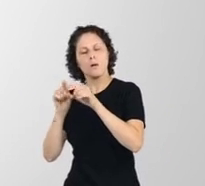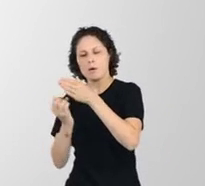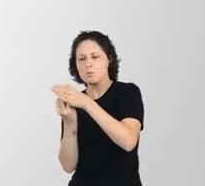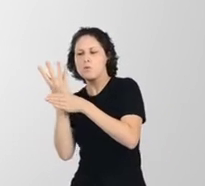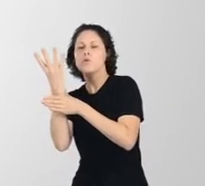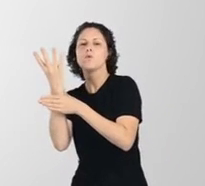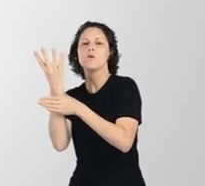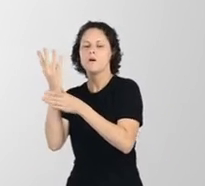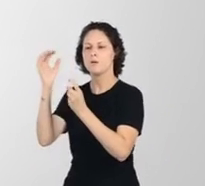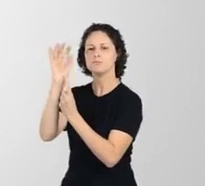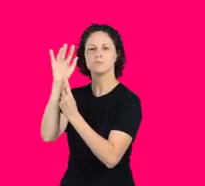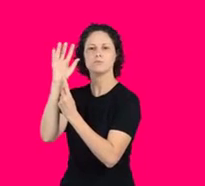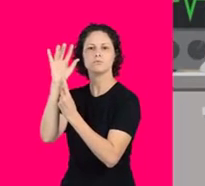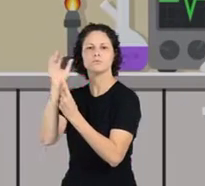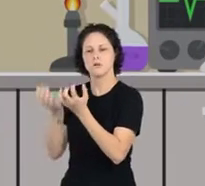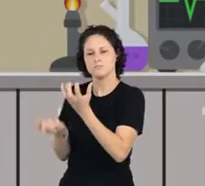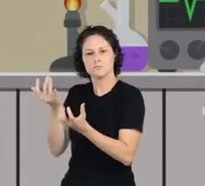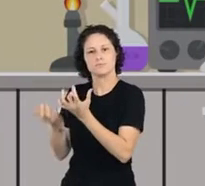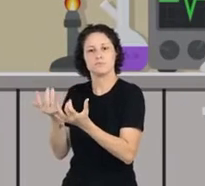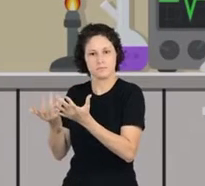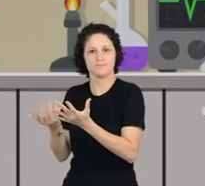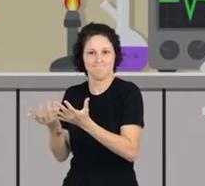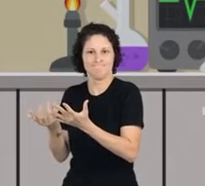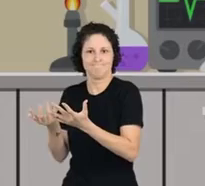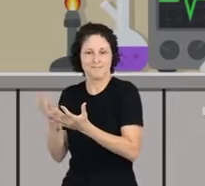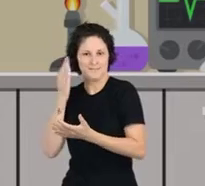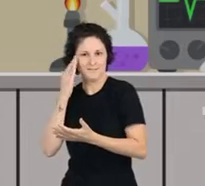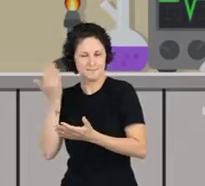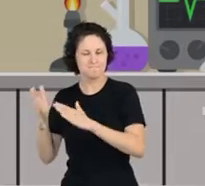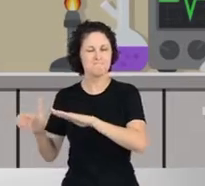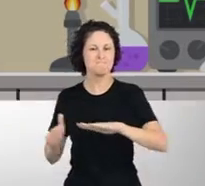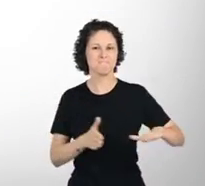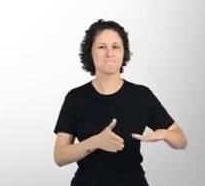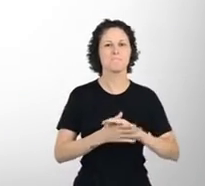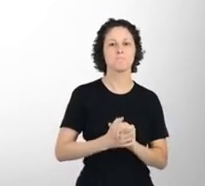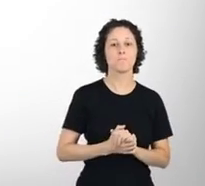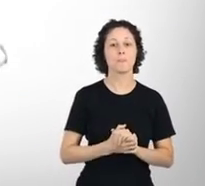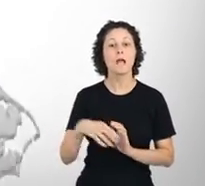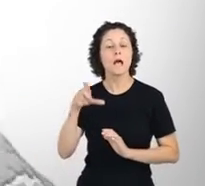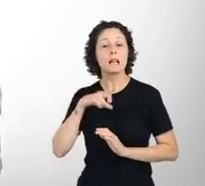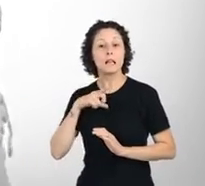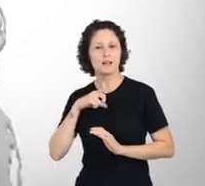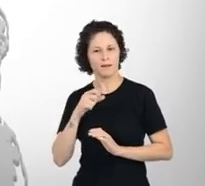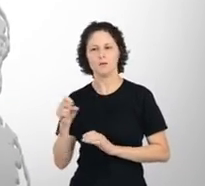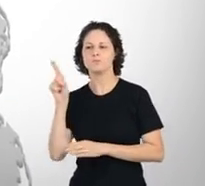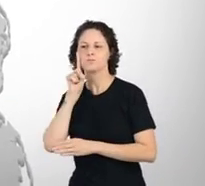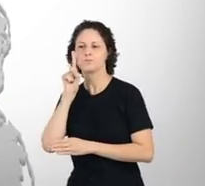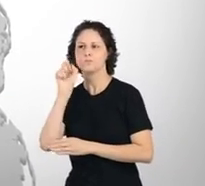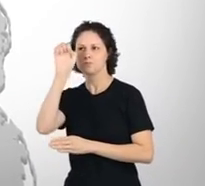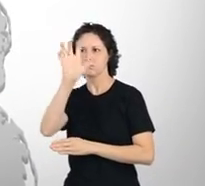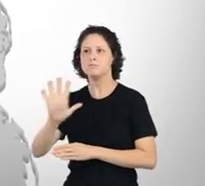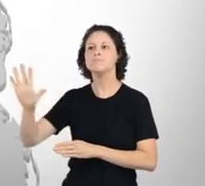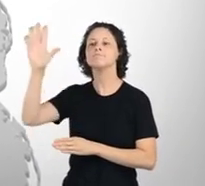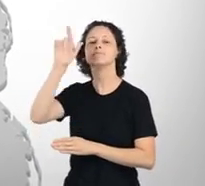para vedar os barcos. Desde a perfuração do primeiro poço de petróleo na Pensilvânia, nos Estados Unidos,